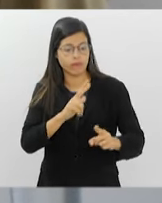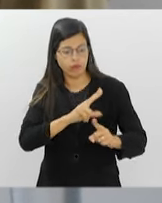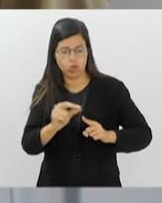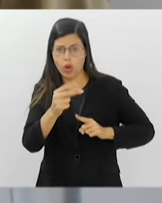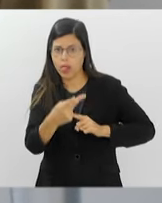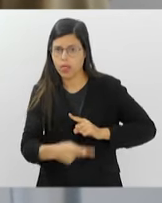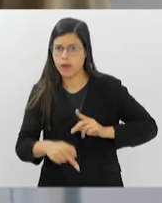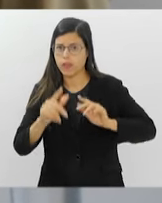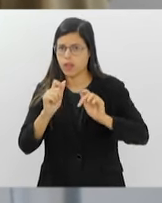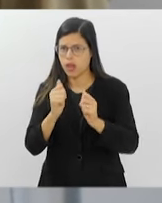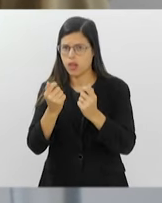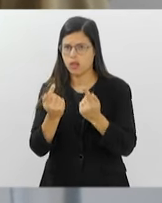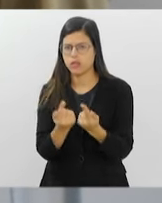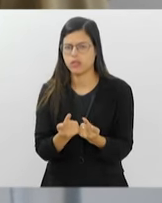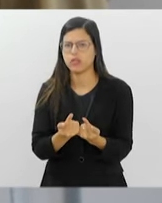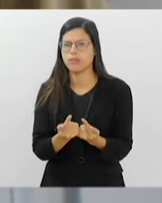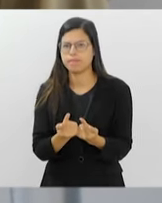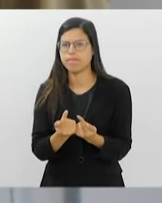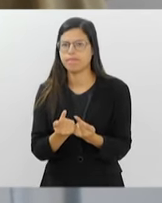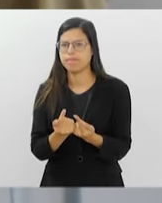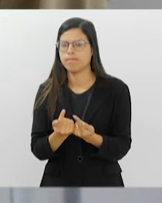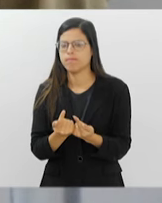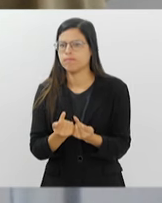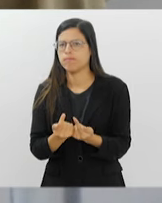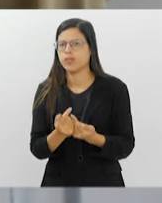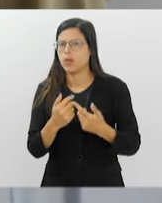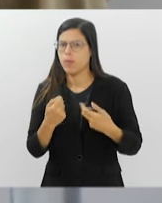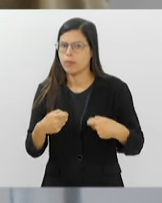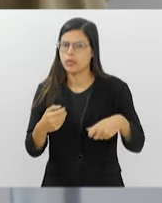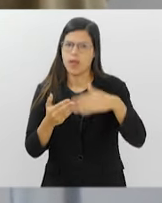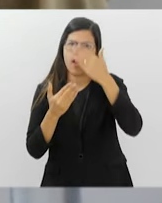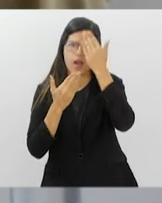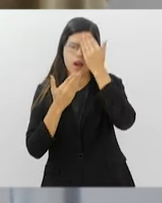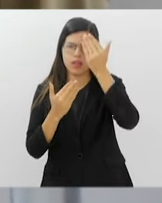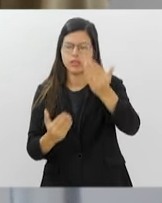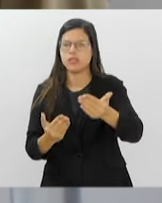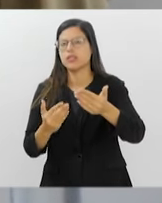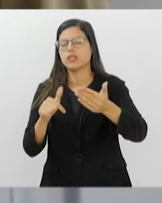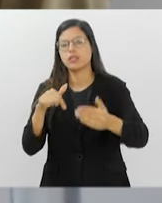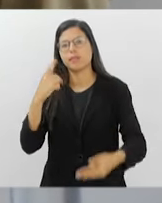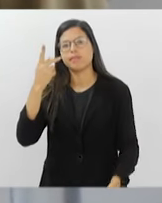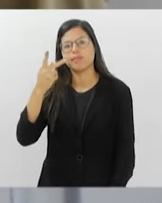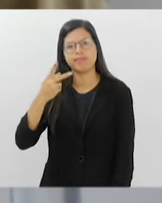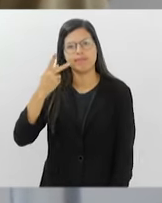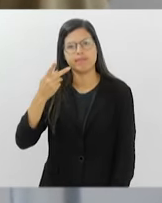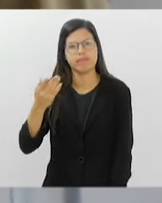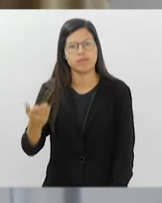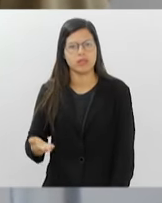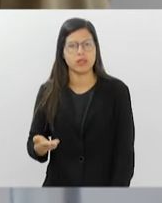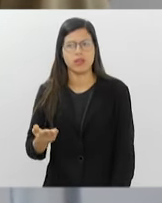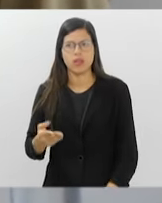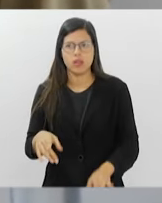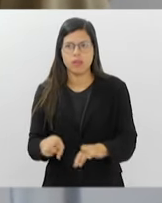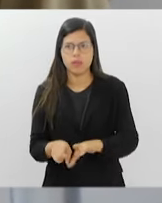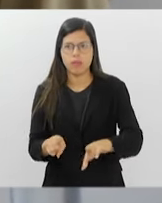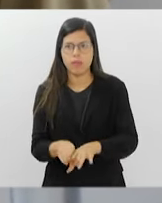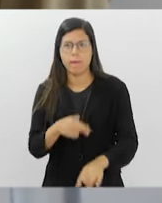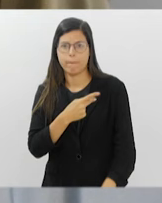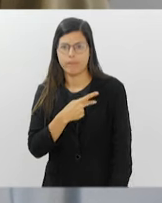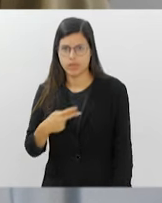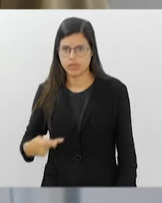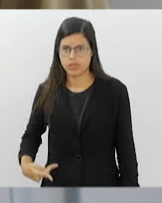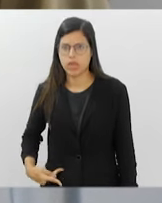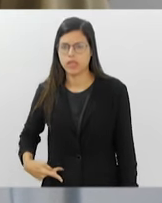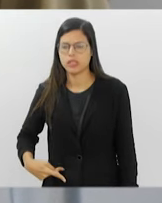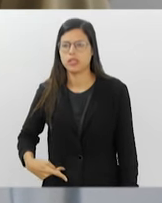Janeiro então não poderia deixar de agradecer aqui o Parlamento agradecer também ao presidente da casa que